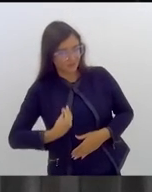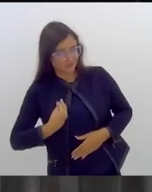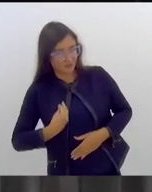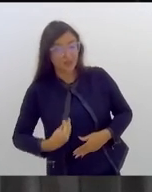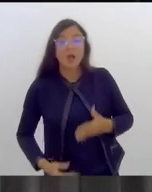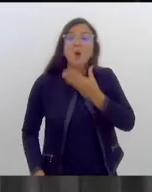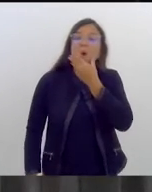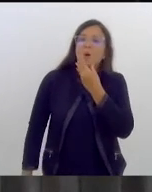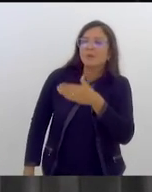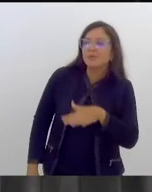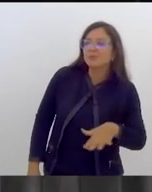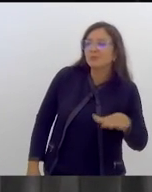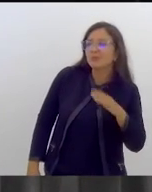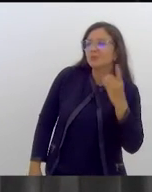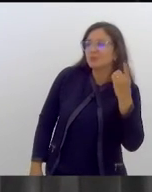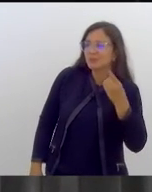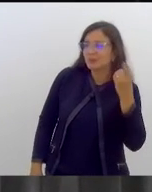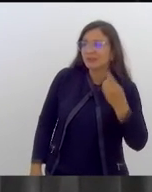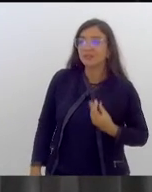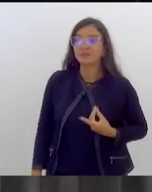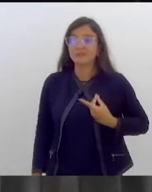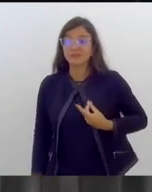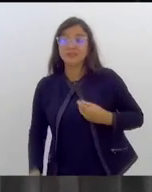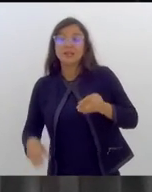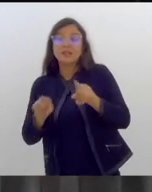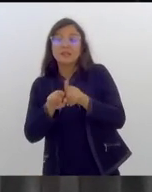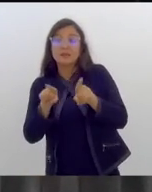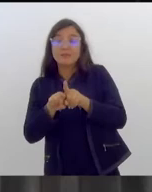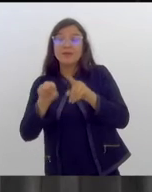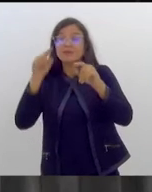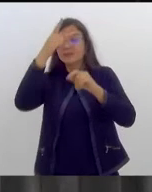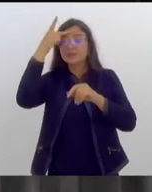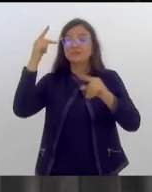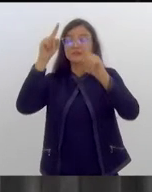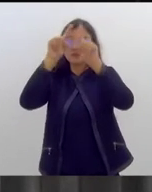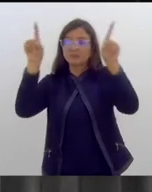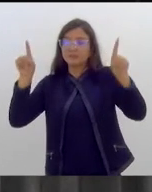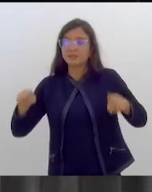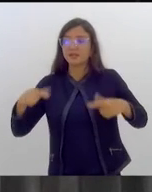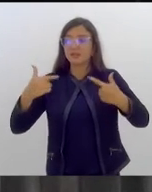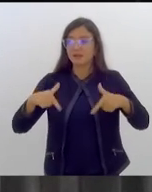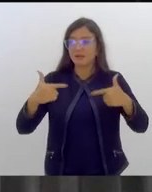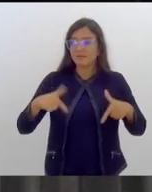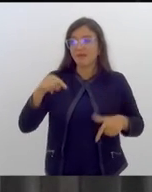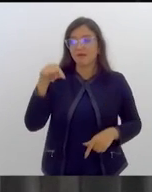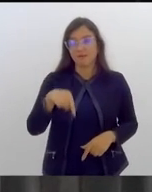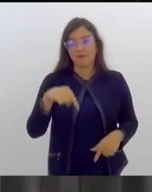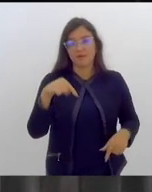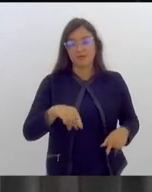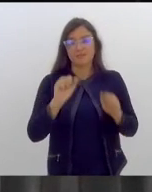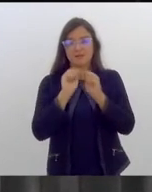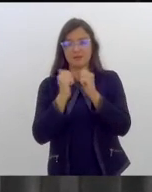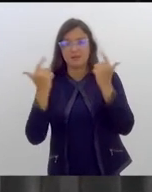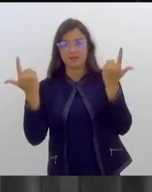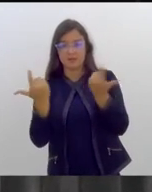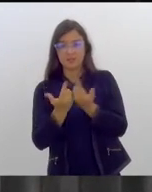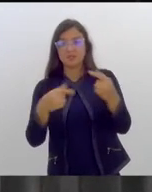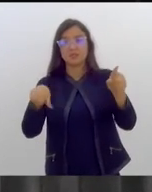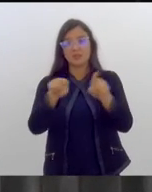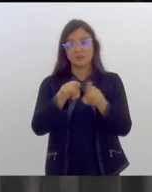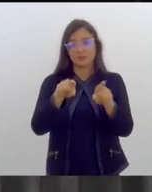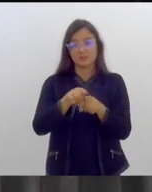presentes funcionários servidores da casa aqueles que nos